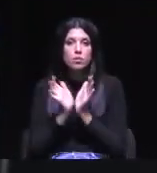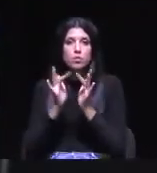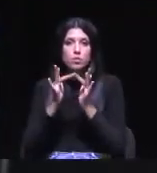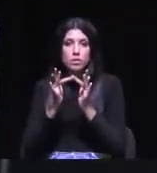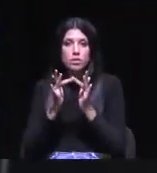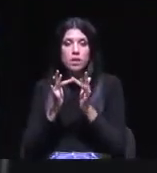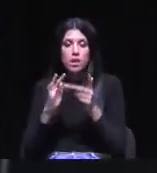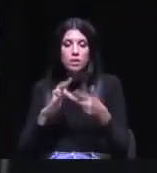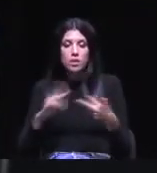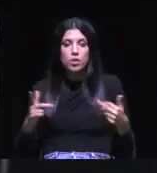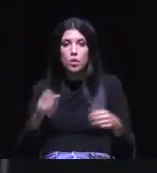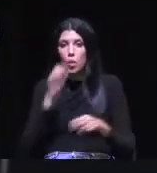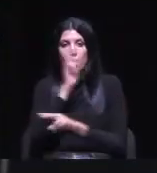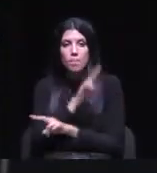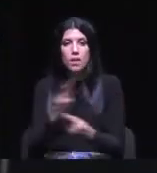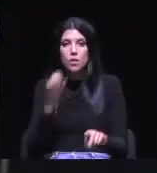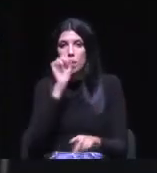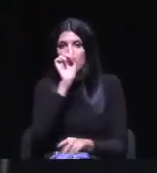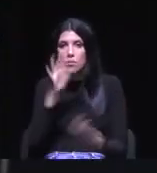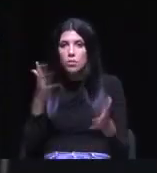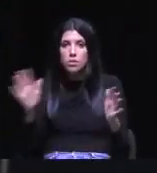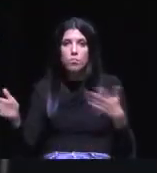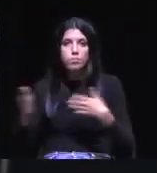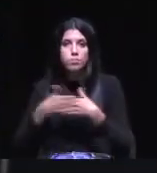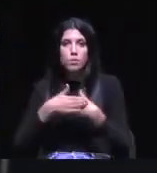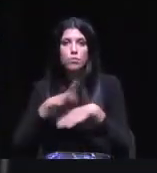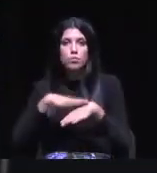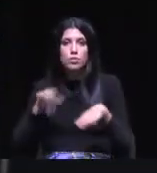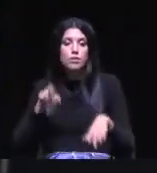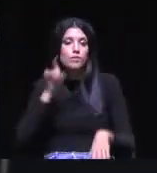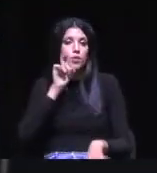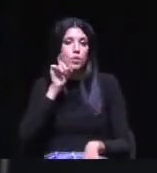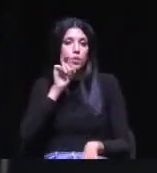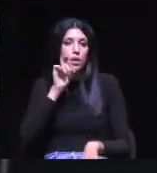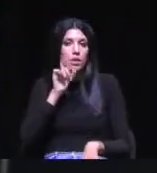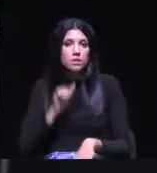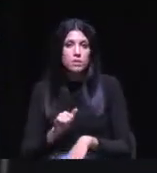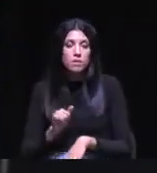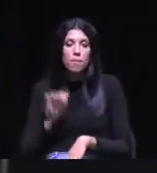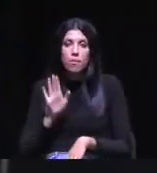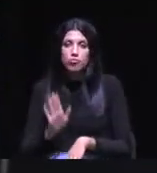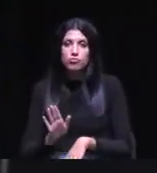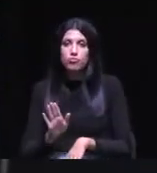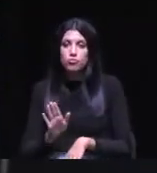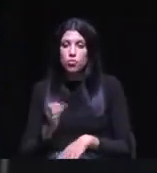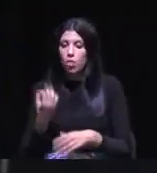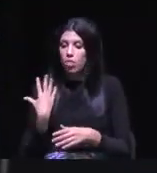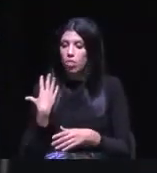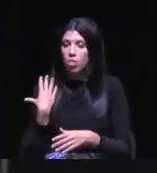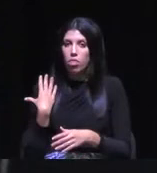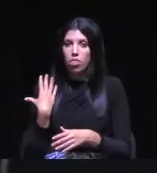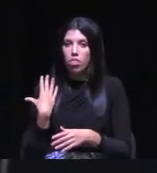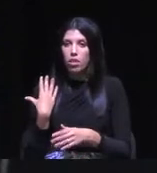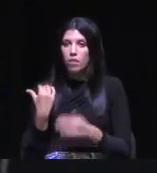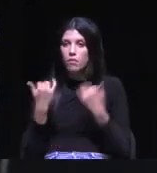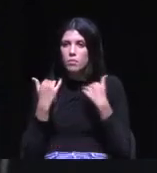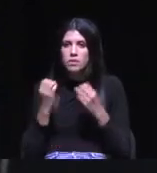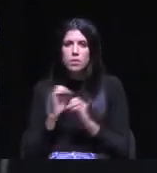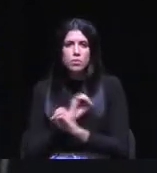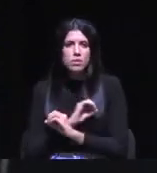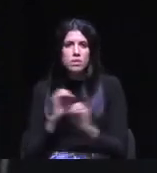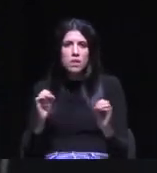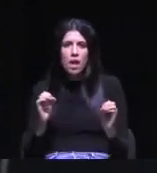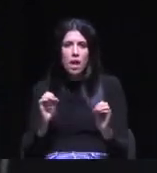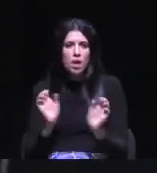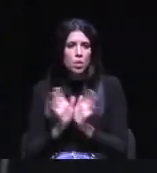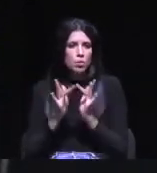autarquia: o mirador de Monsanto encontra-se encerrado por motivos de segurança. No entanto, até há pouco tempo não havia qualquer informação nem